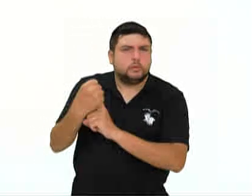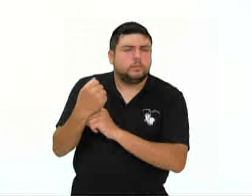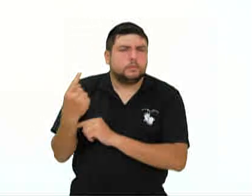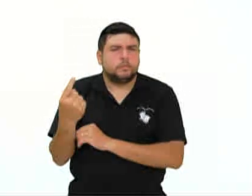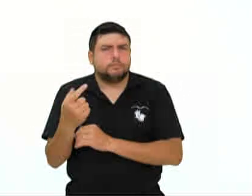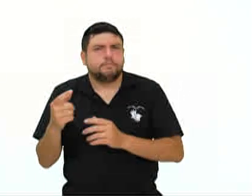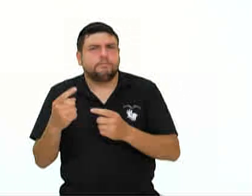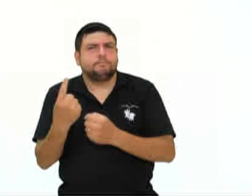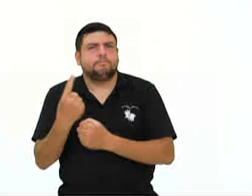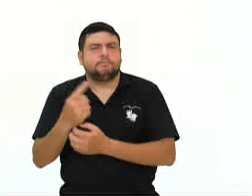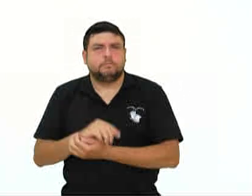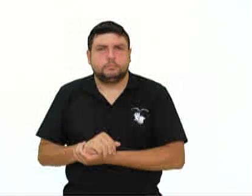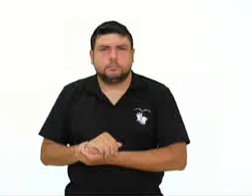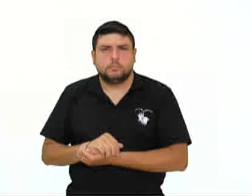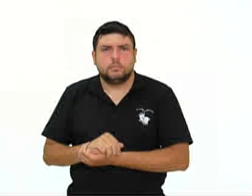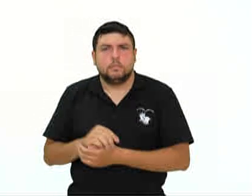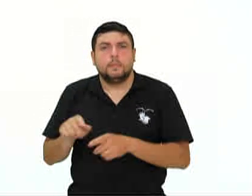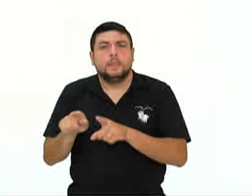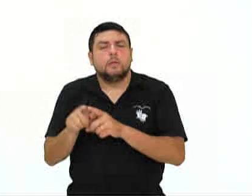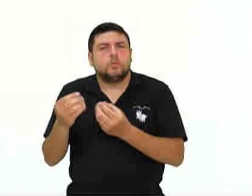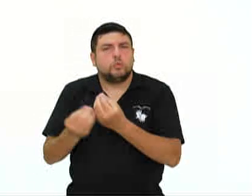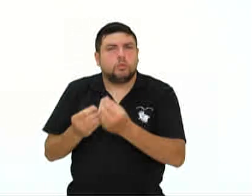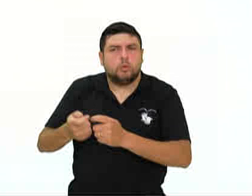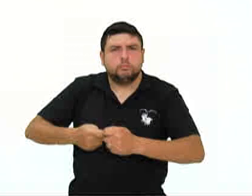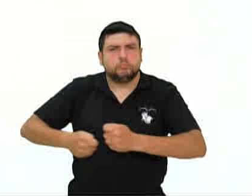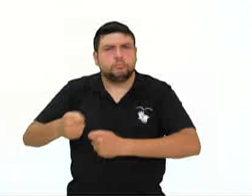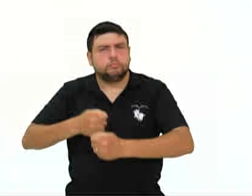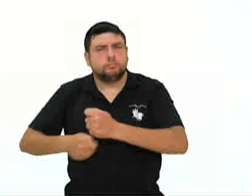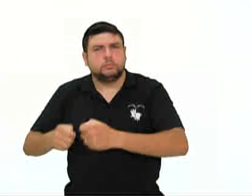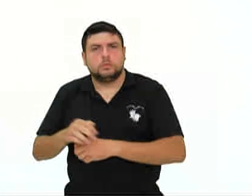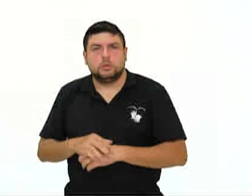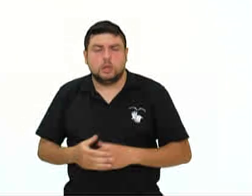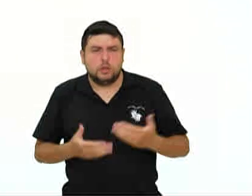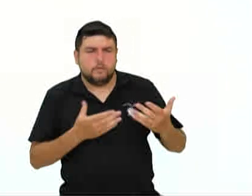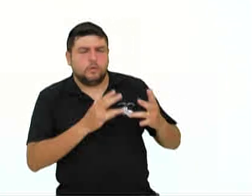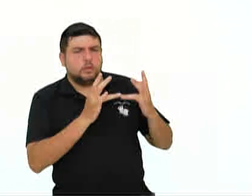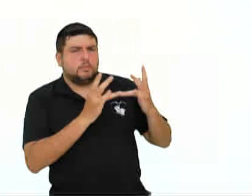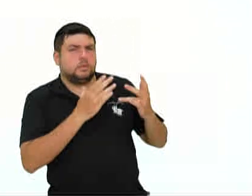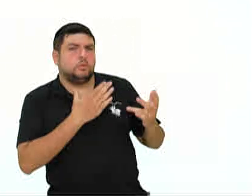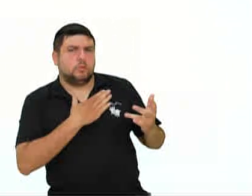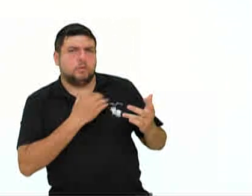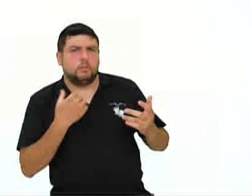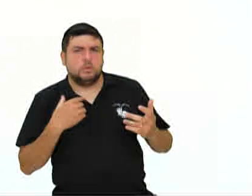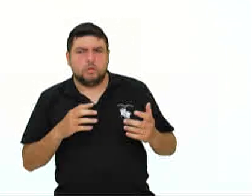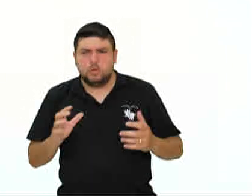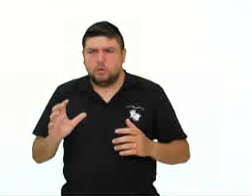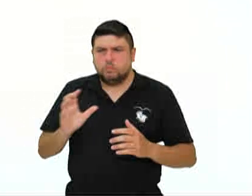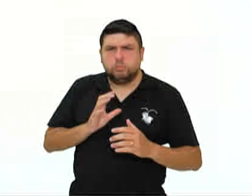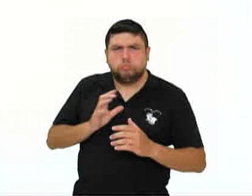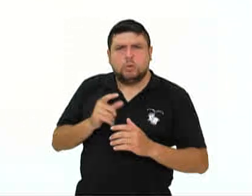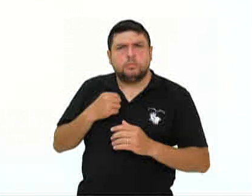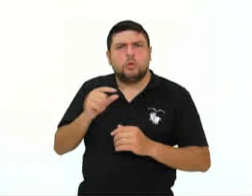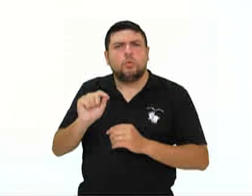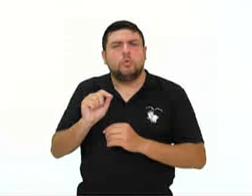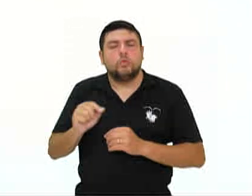anônimas, o possuidor de um mito econômico. Senhora minha noiva, a concentração do capital é um fenômeno que eu